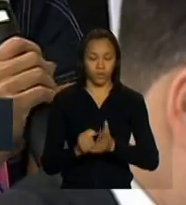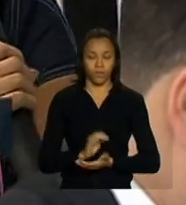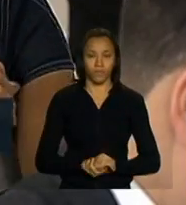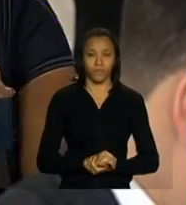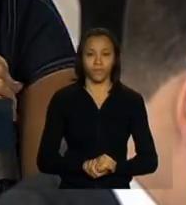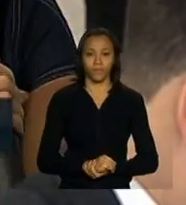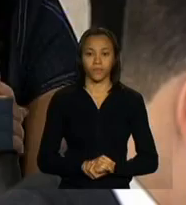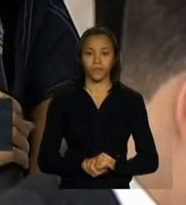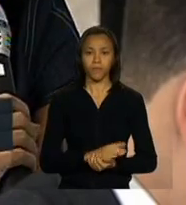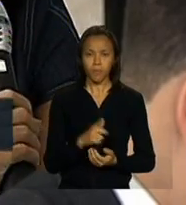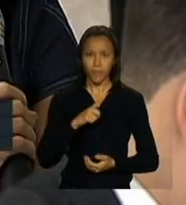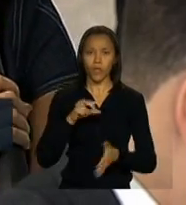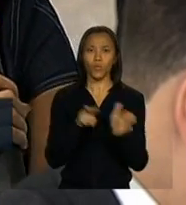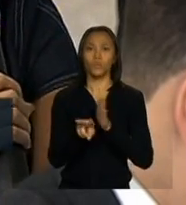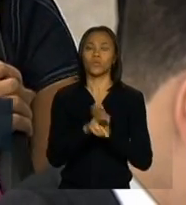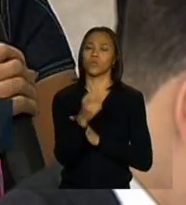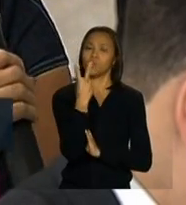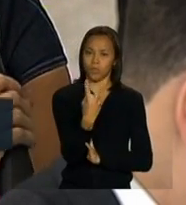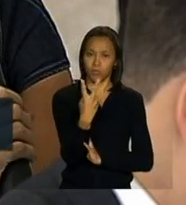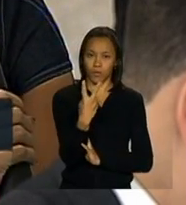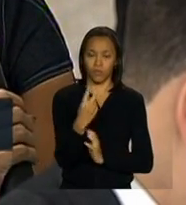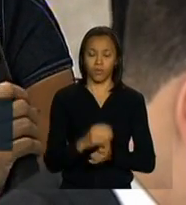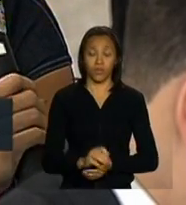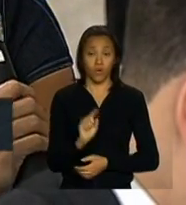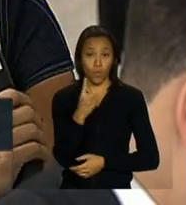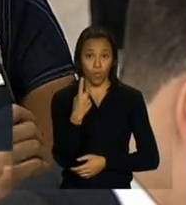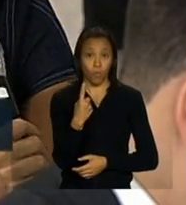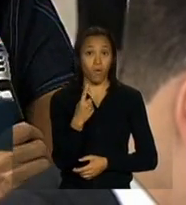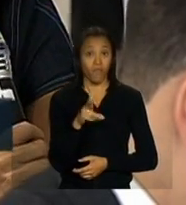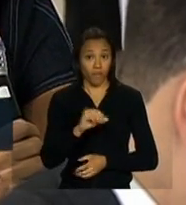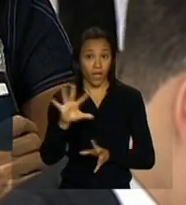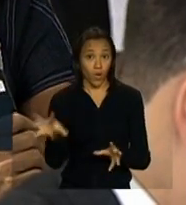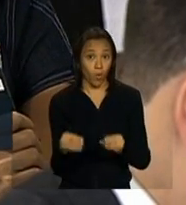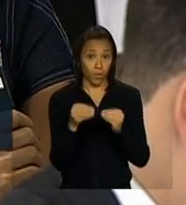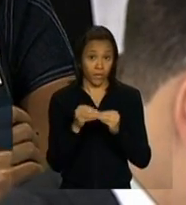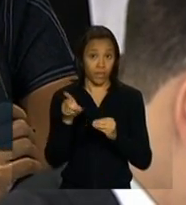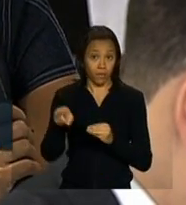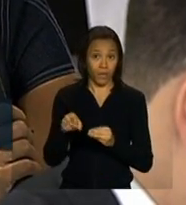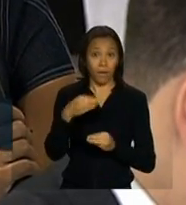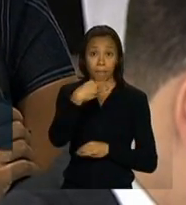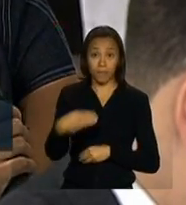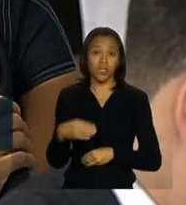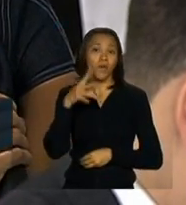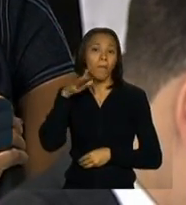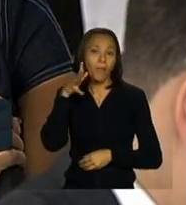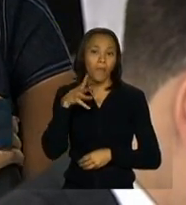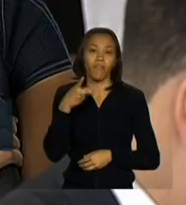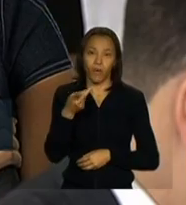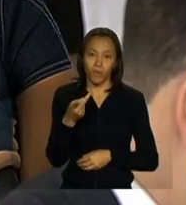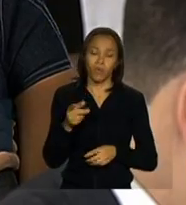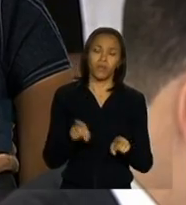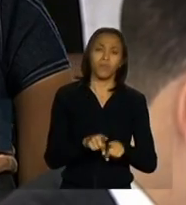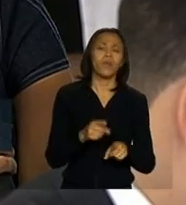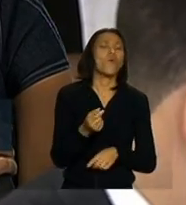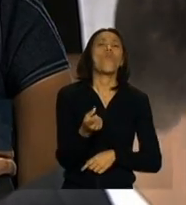Ministro Passo, eu tenho 2 perguntas. Uma, complementando o que a ministra Gleisi estava falando, quanto que esse aumento da praticagem nos